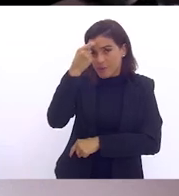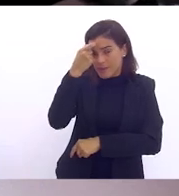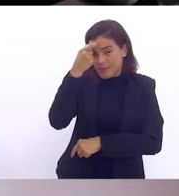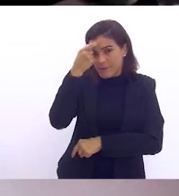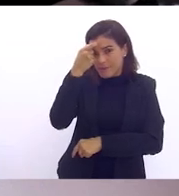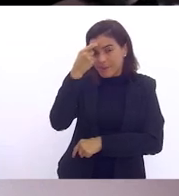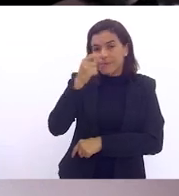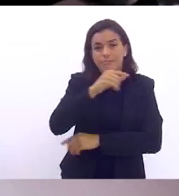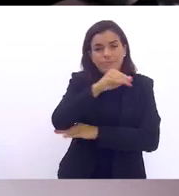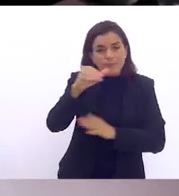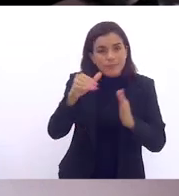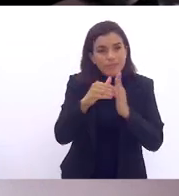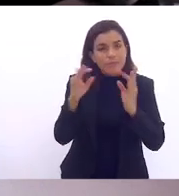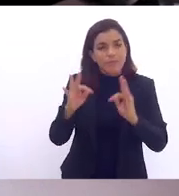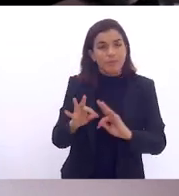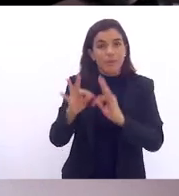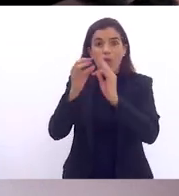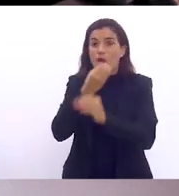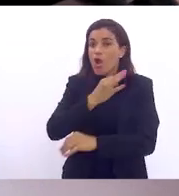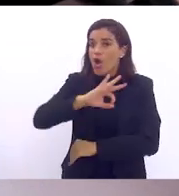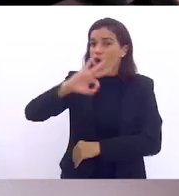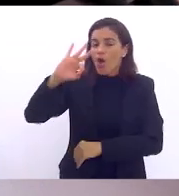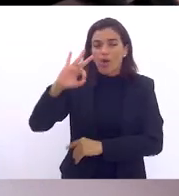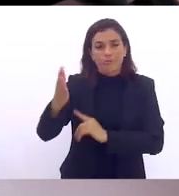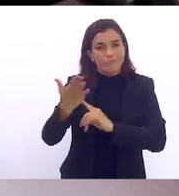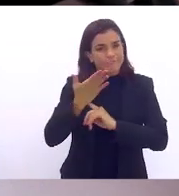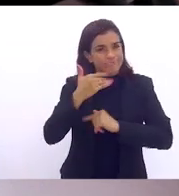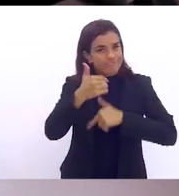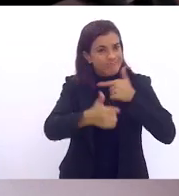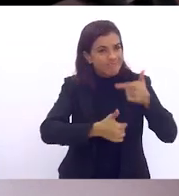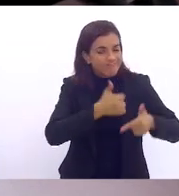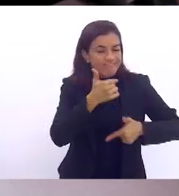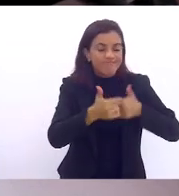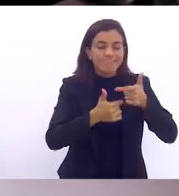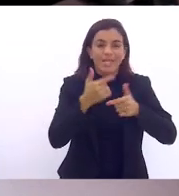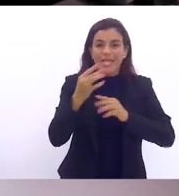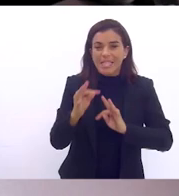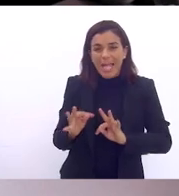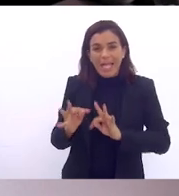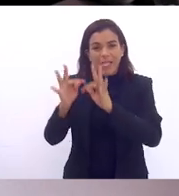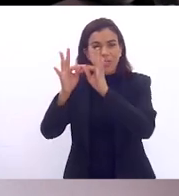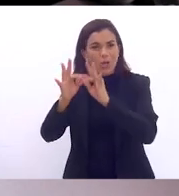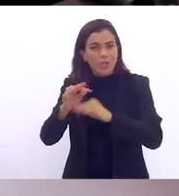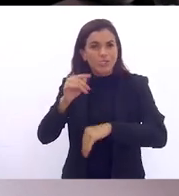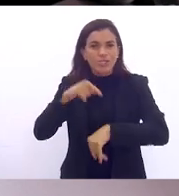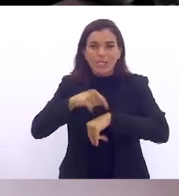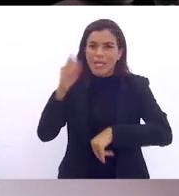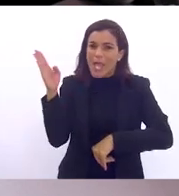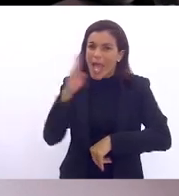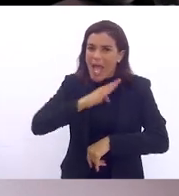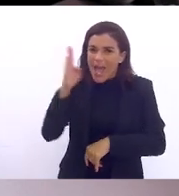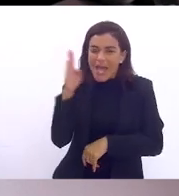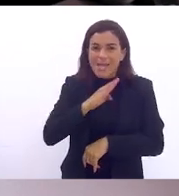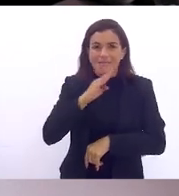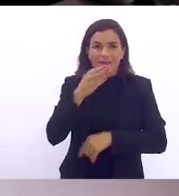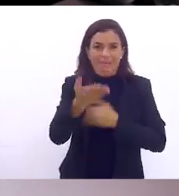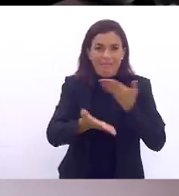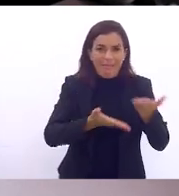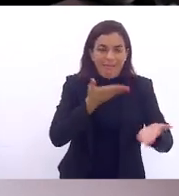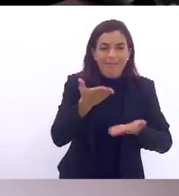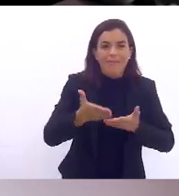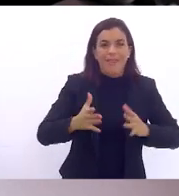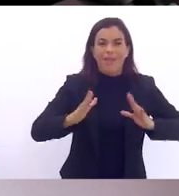a toda a tecnologia é muito bem-vinda e toda tecnologia que traz celeridade conforto pra